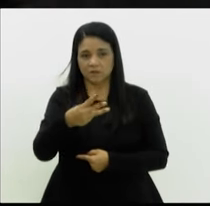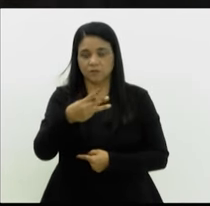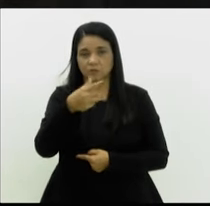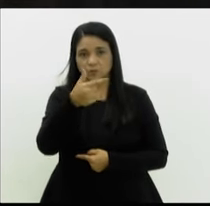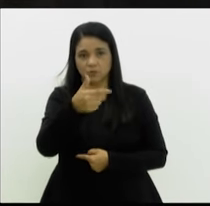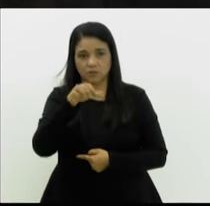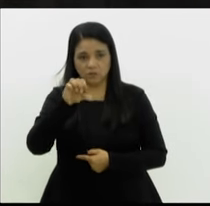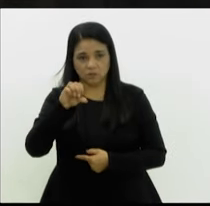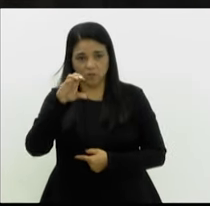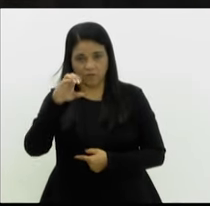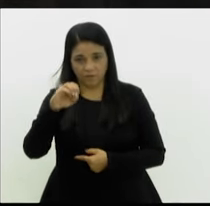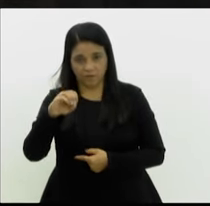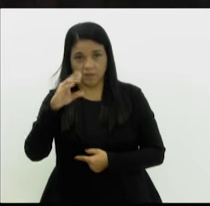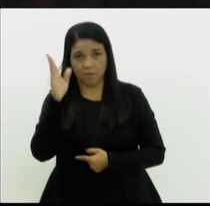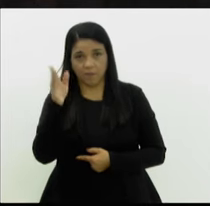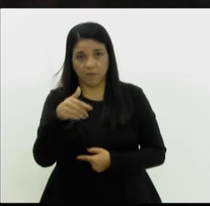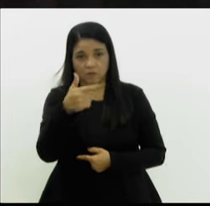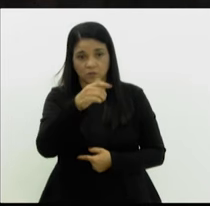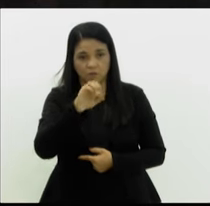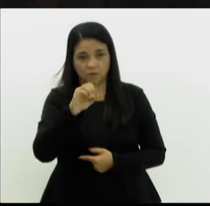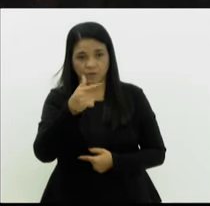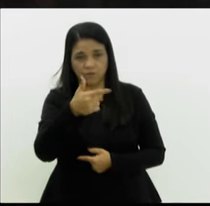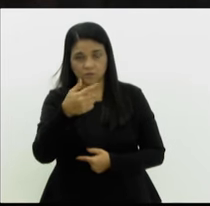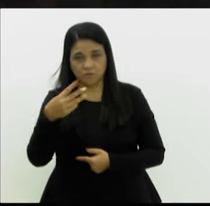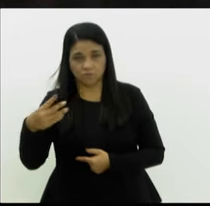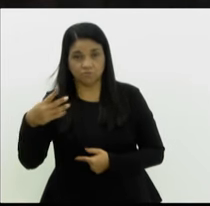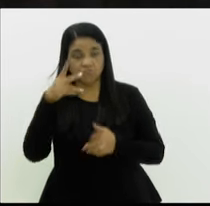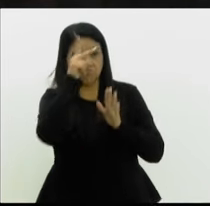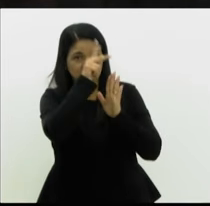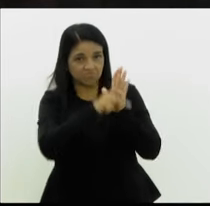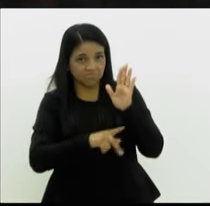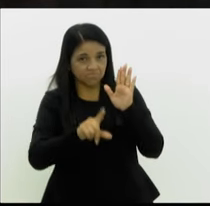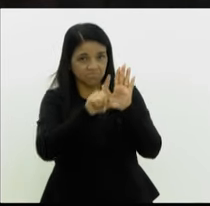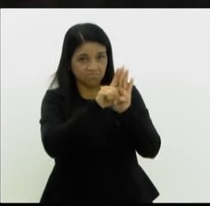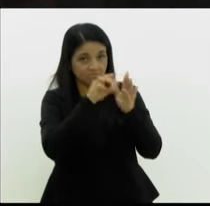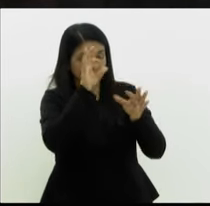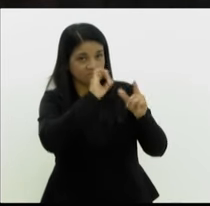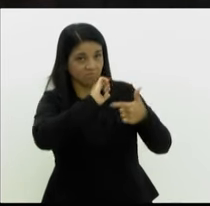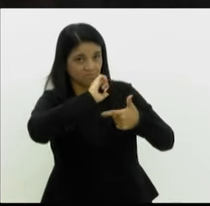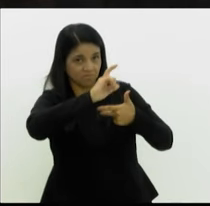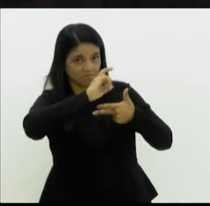3.290 de 24, de autoria do Poder Executivo,